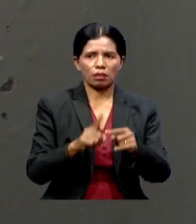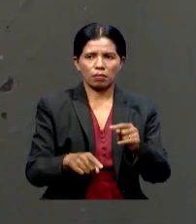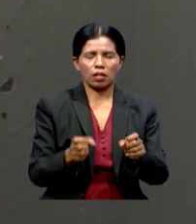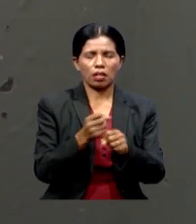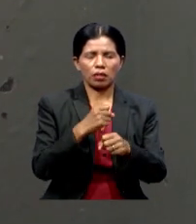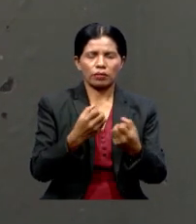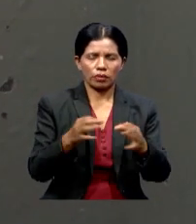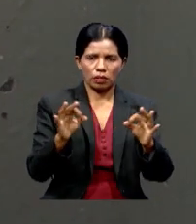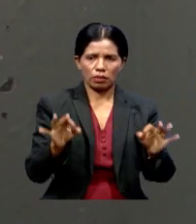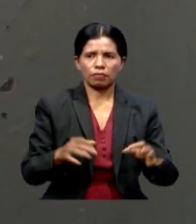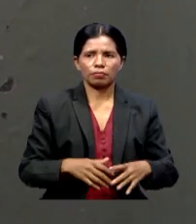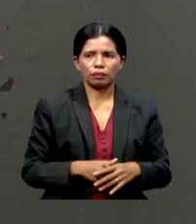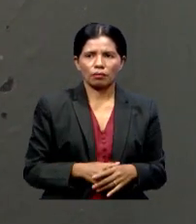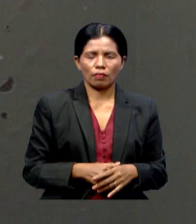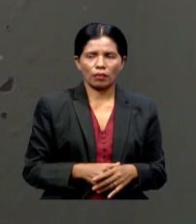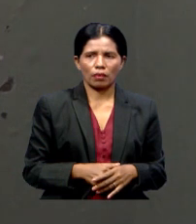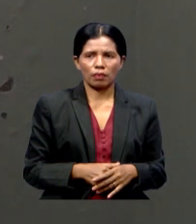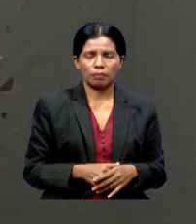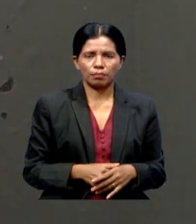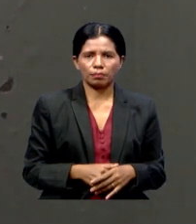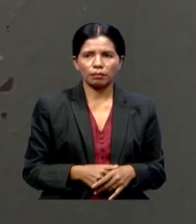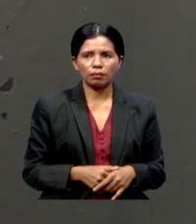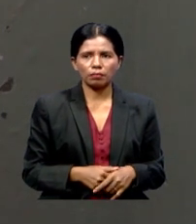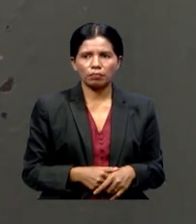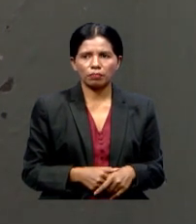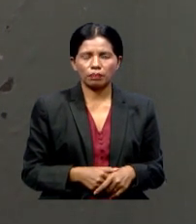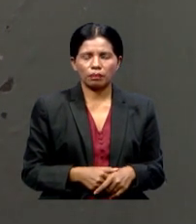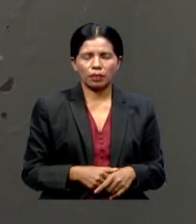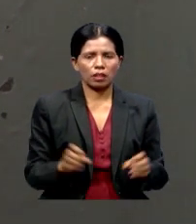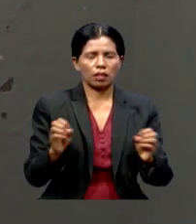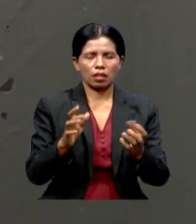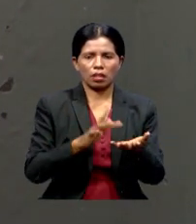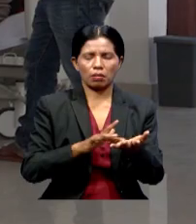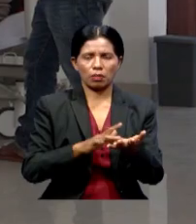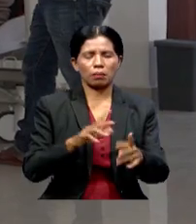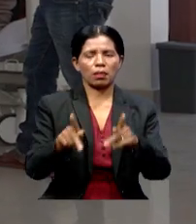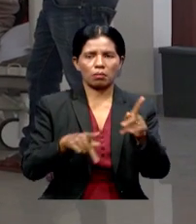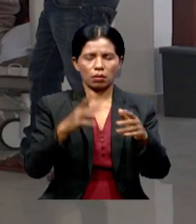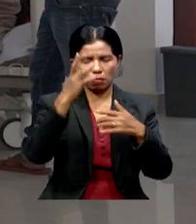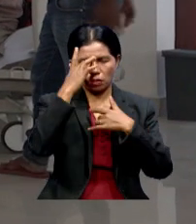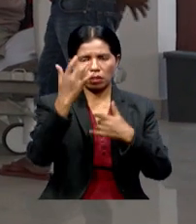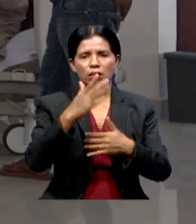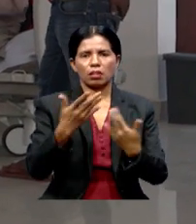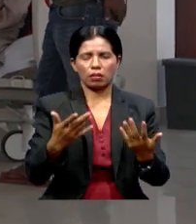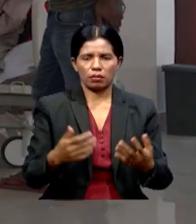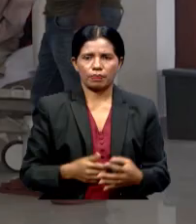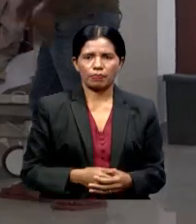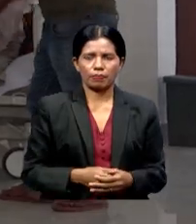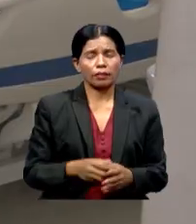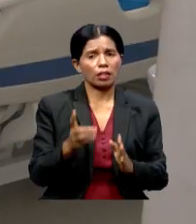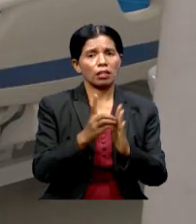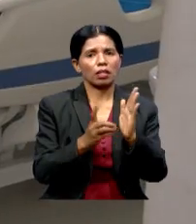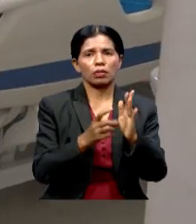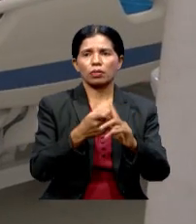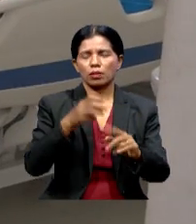sa antis ne be ai moru fiha minus ai moru pa paciente sa dado susi ministeru saudi li